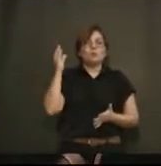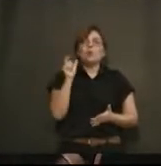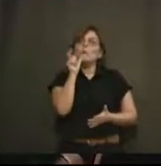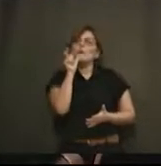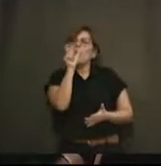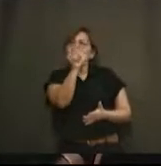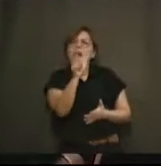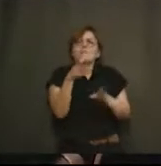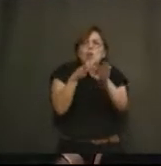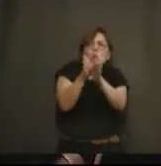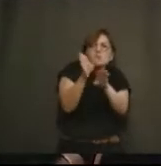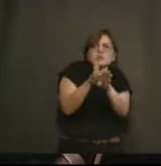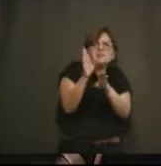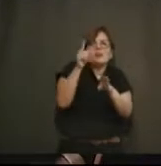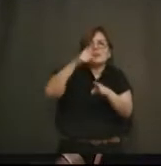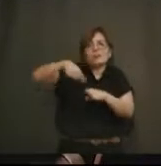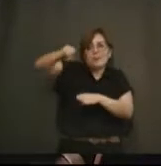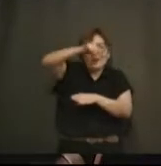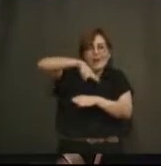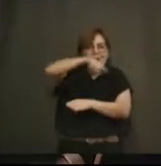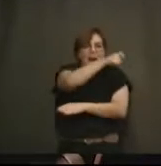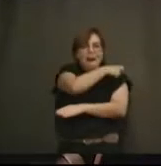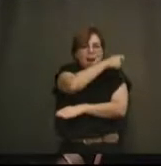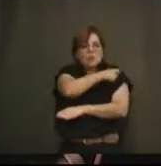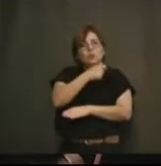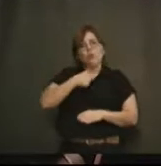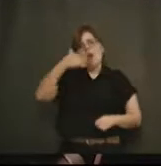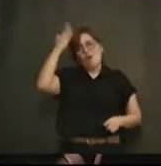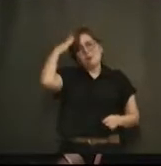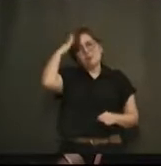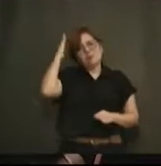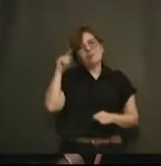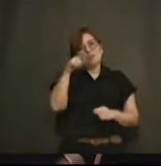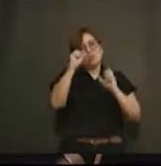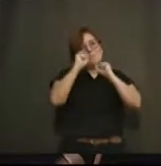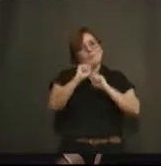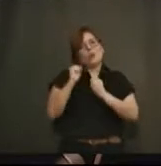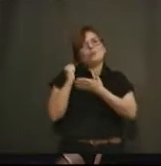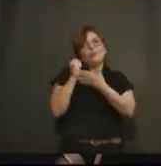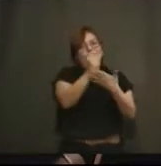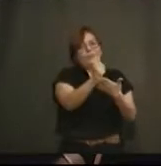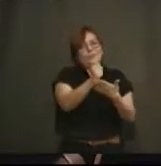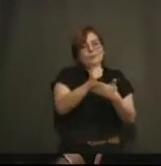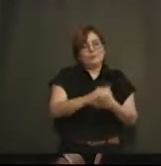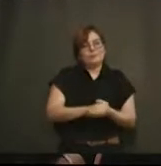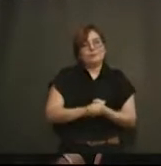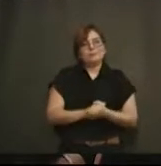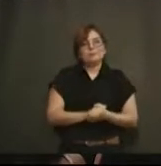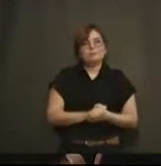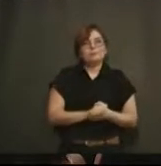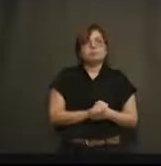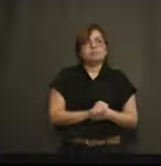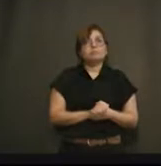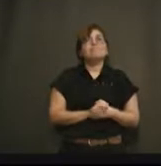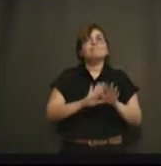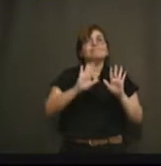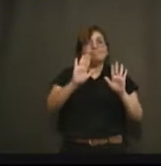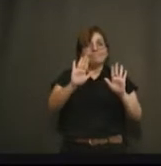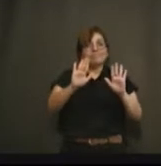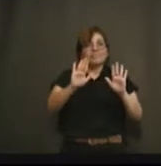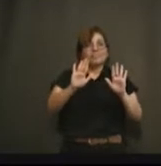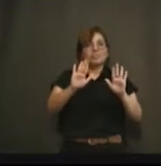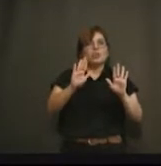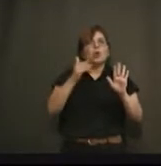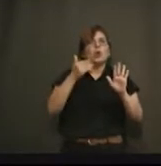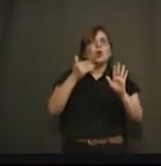de conselho para esses alunos, que eu sei que o senhor tem tanto a contribuir com eles. Bom, deixa eu começar um